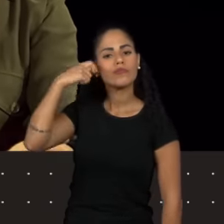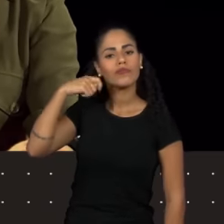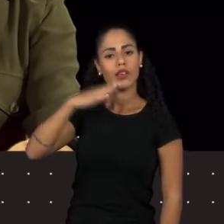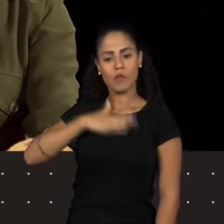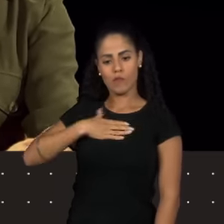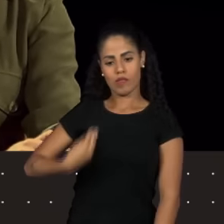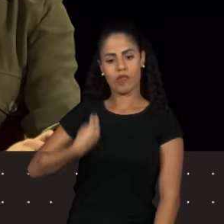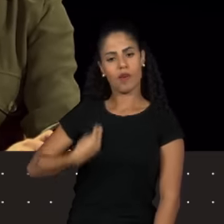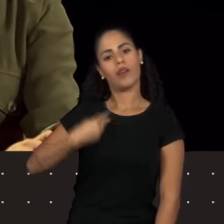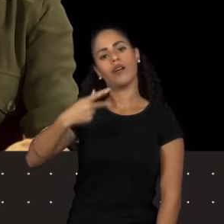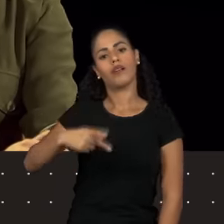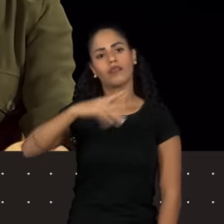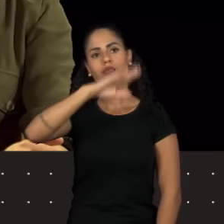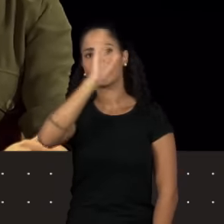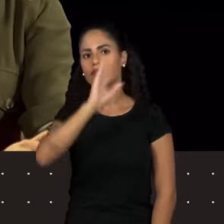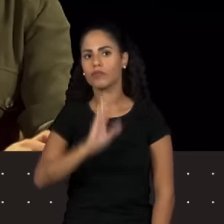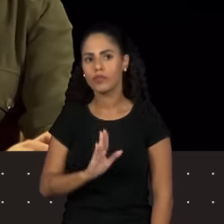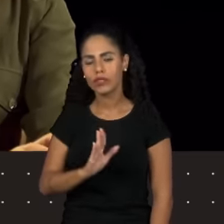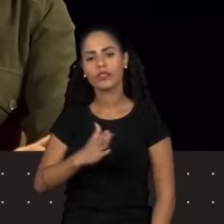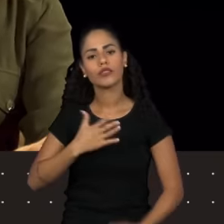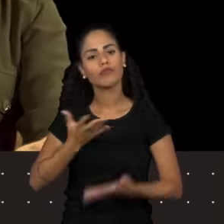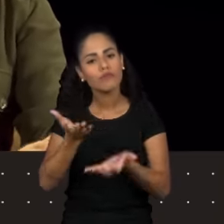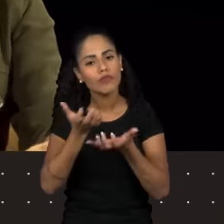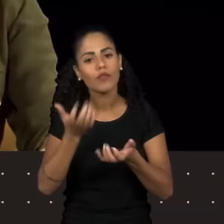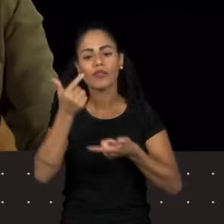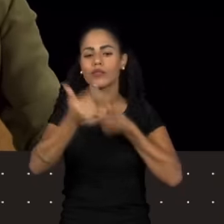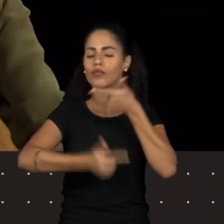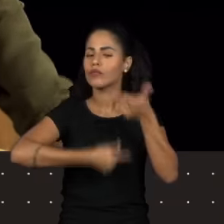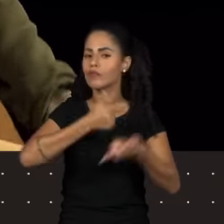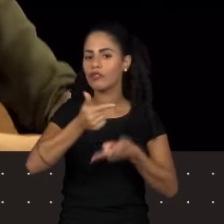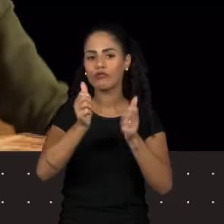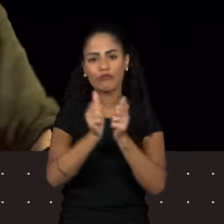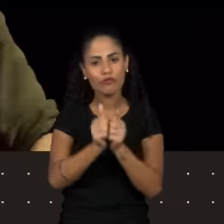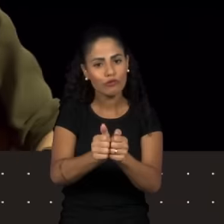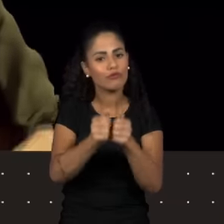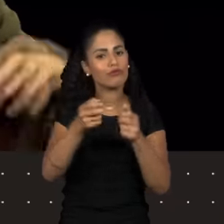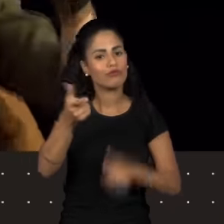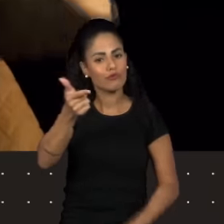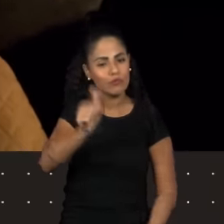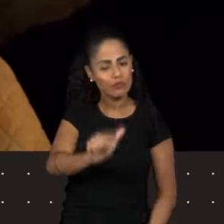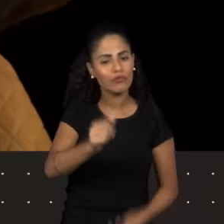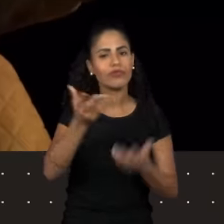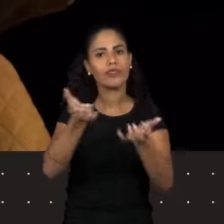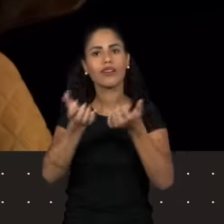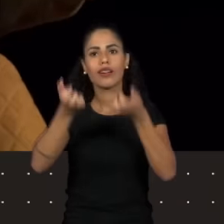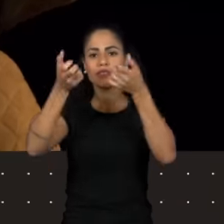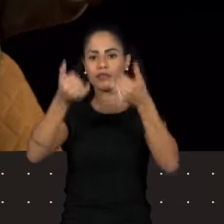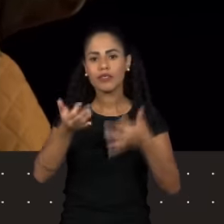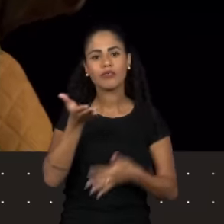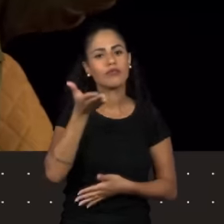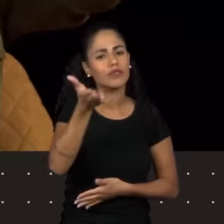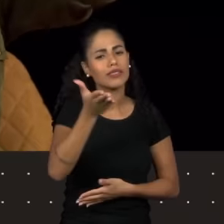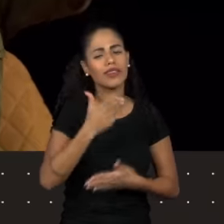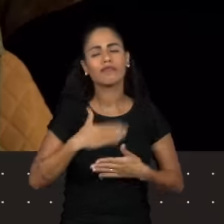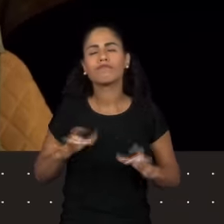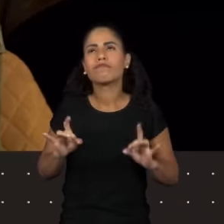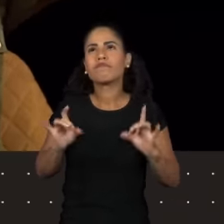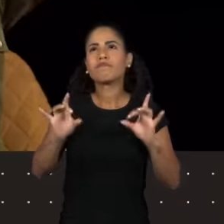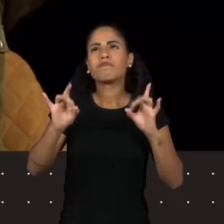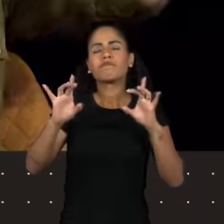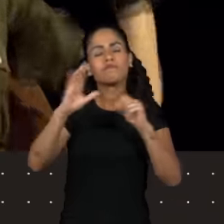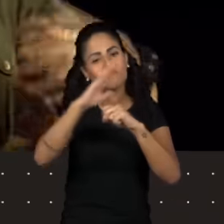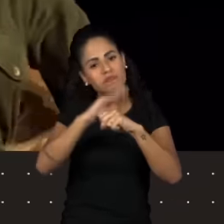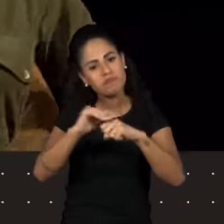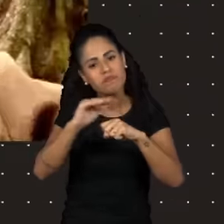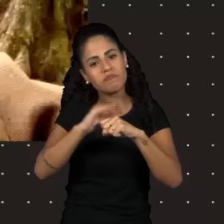desse país. Queria que a gente trabalhasse muito juntos e dizer que você é muito querida e muito amada por